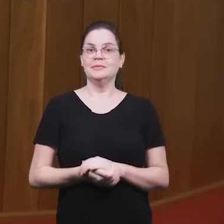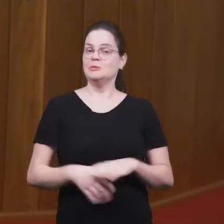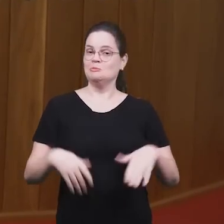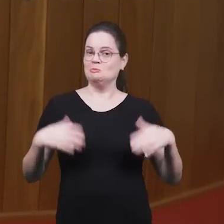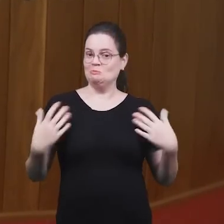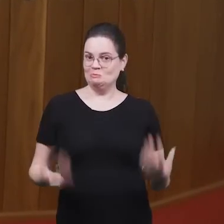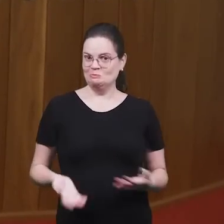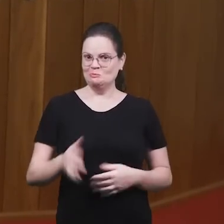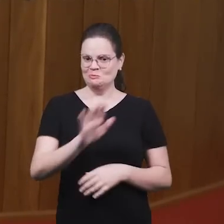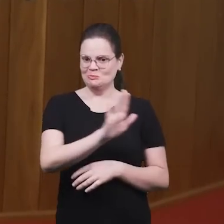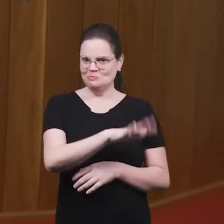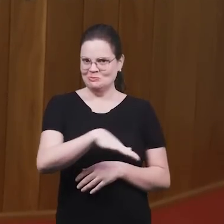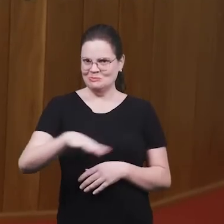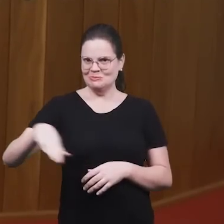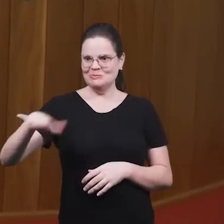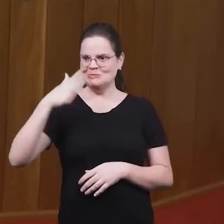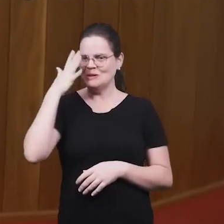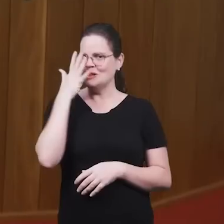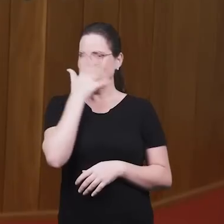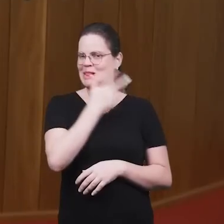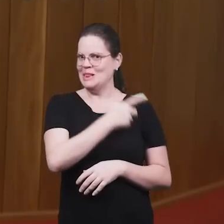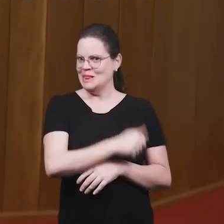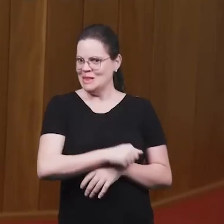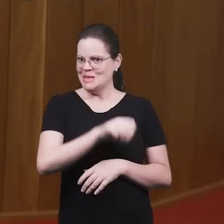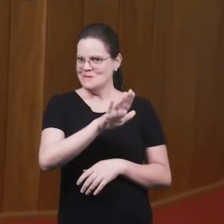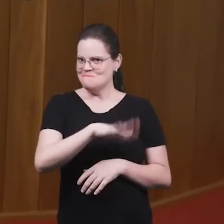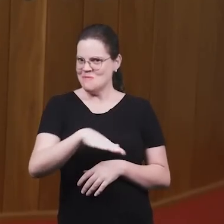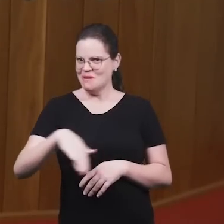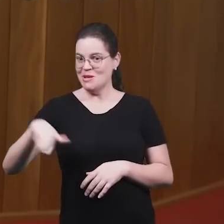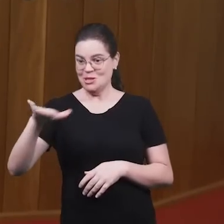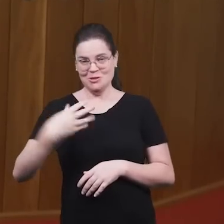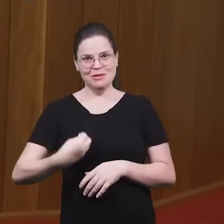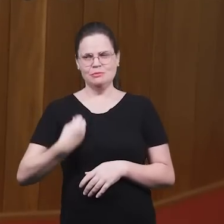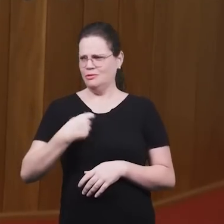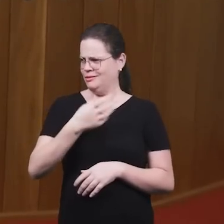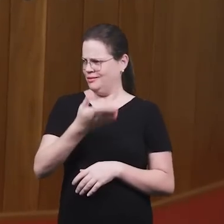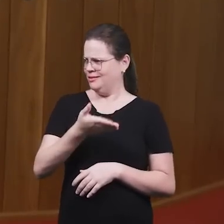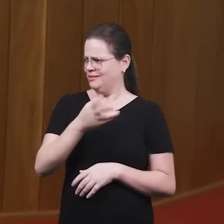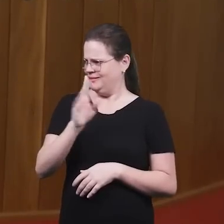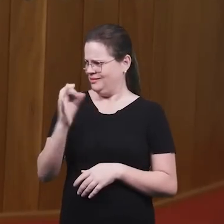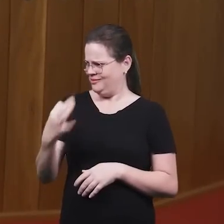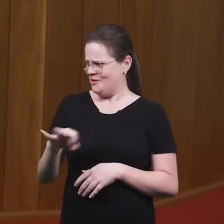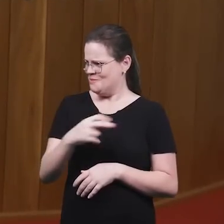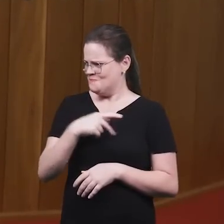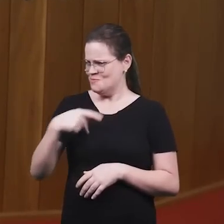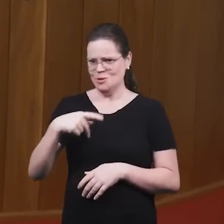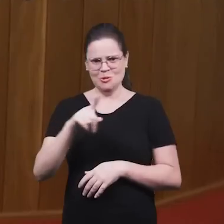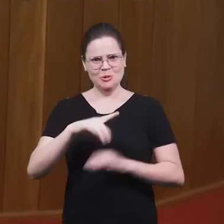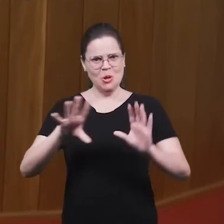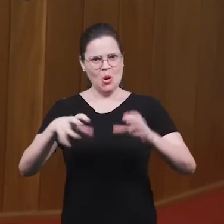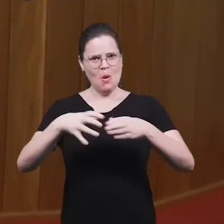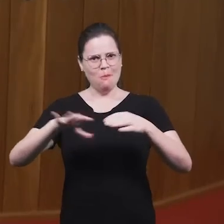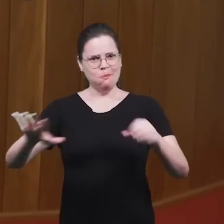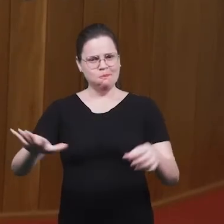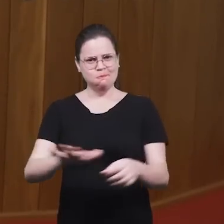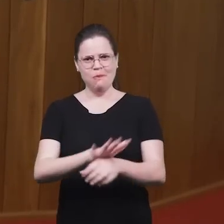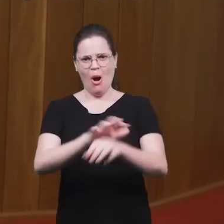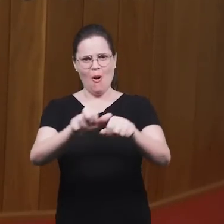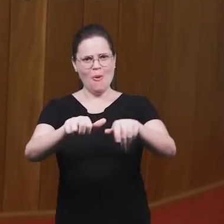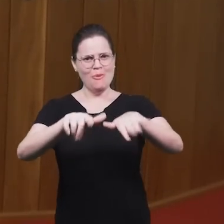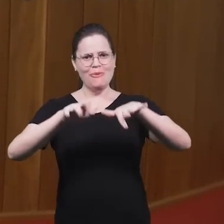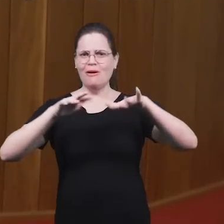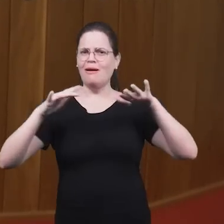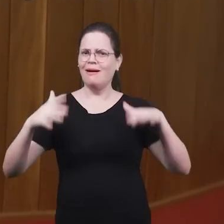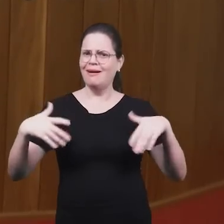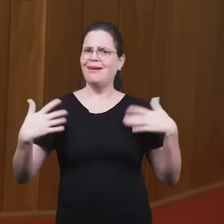Gente, essa classe está linda desses intermediários, né, pastor? Uma classe cheia, como o